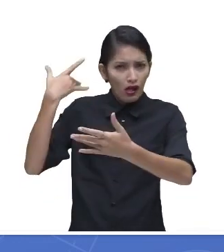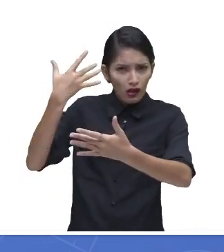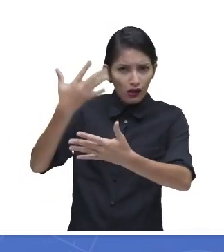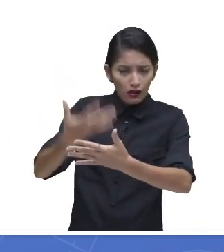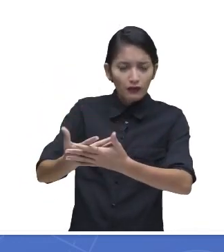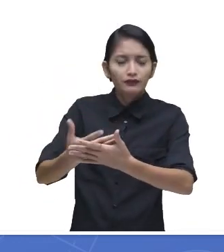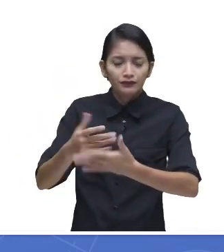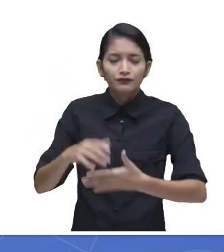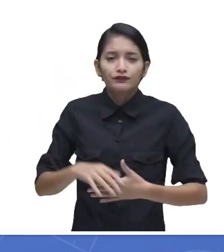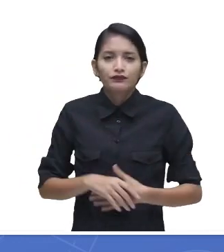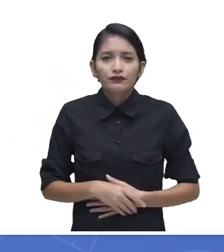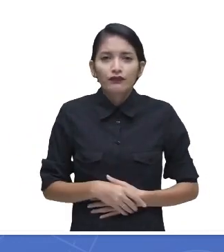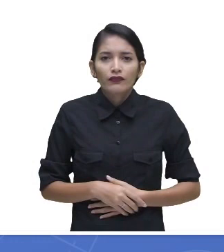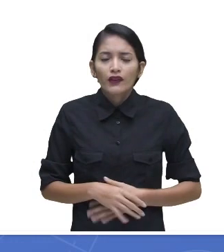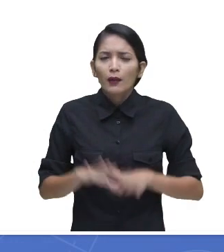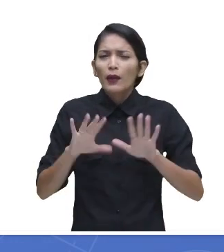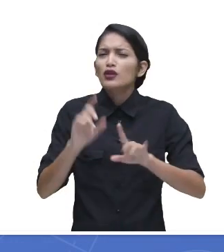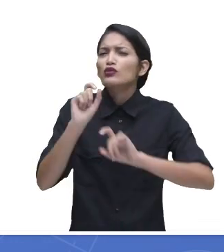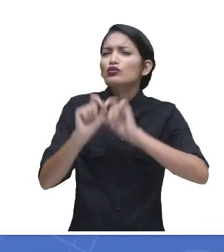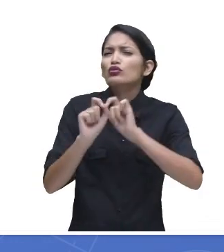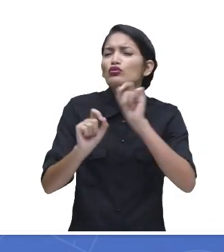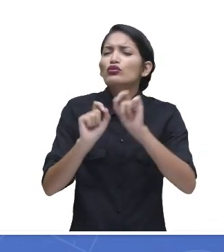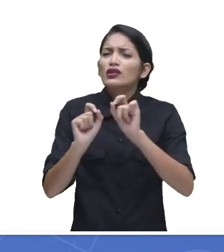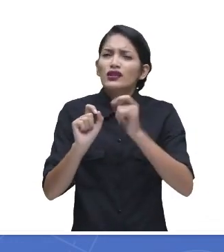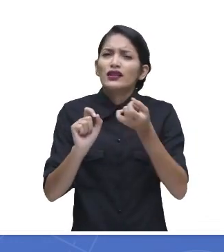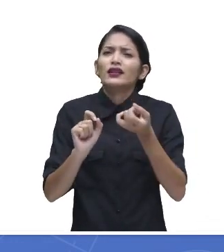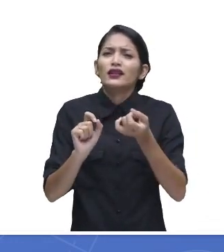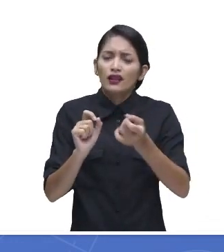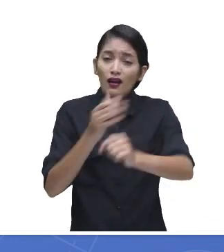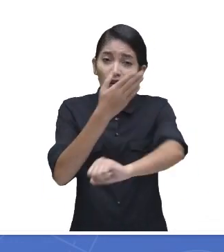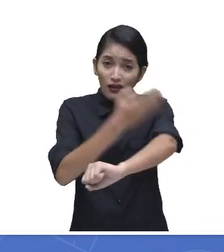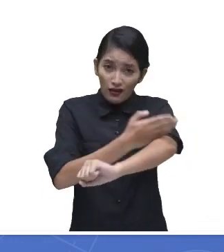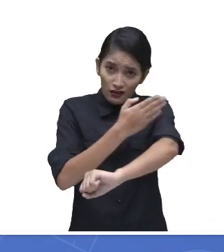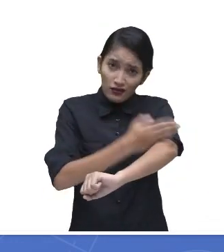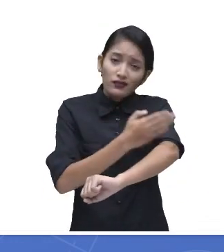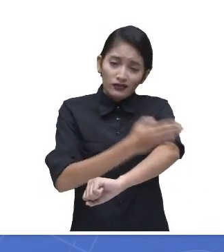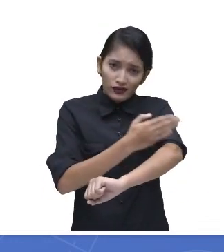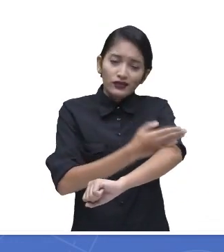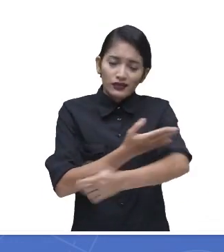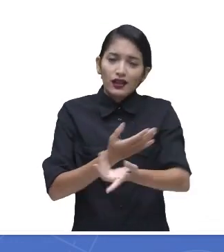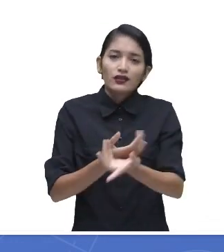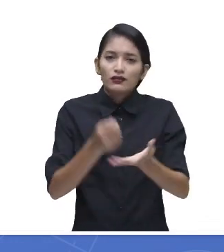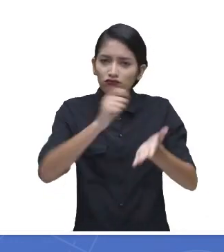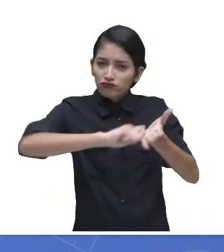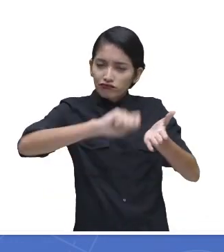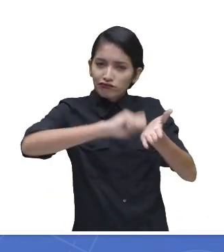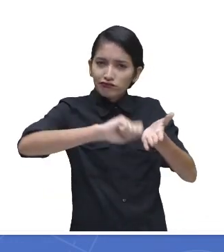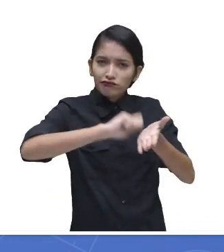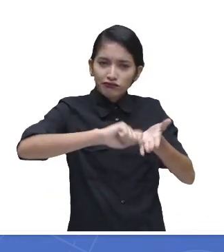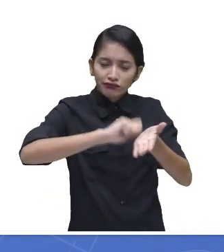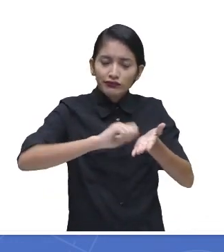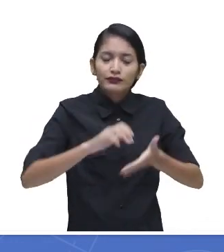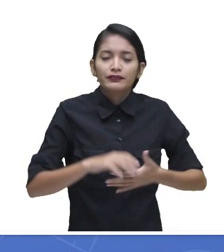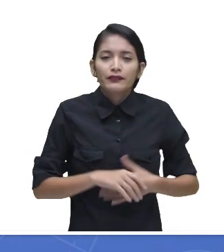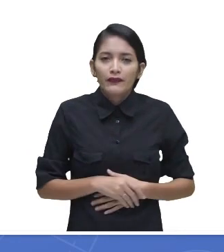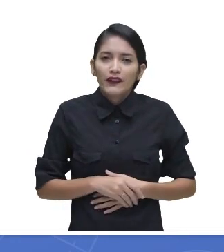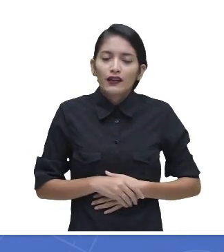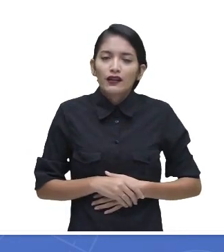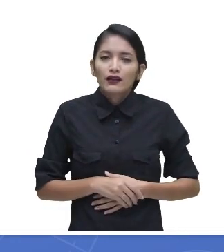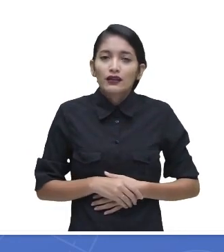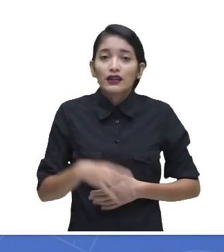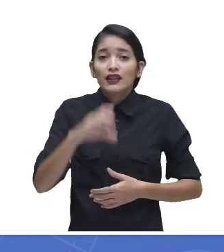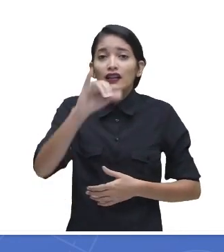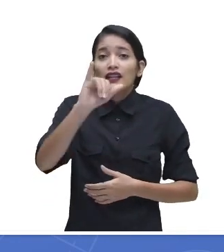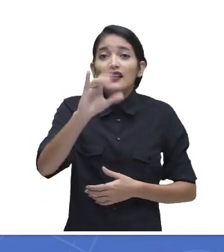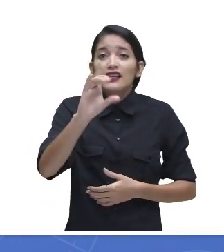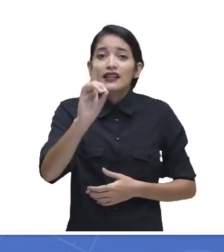Média. E o que é a Idade Média? Aí vocês vão anotar no caderno de vocês. A Idade Média, escrevam assim,